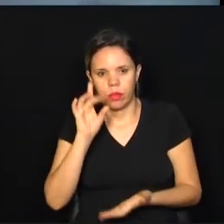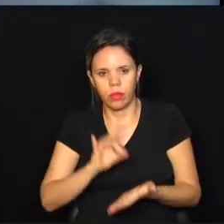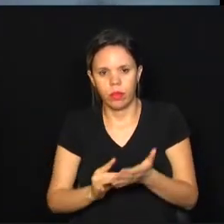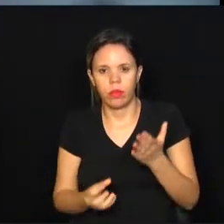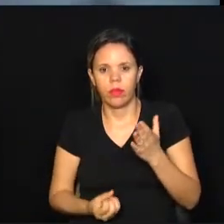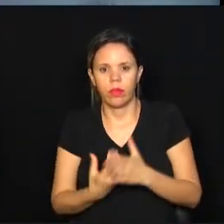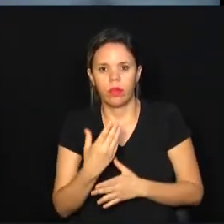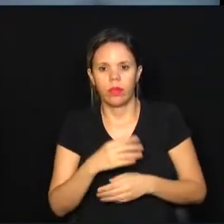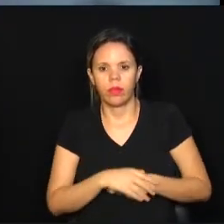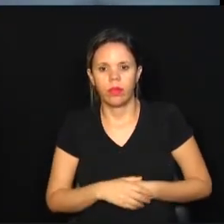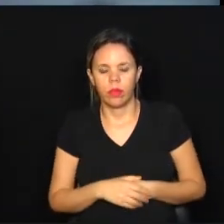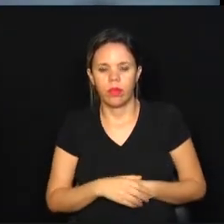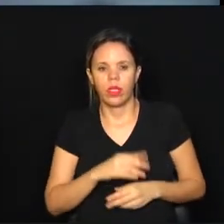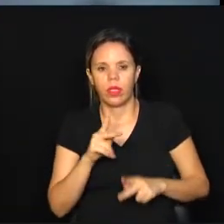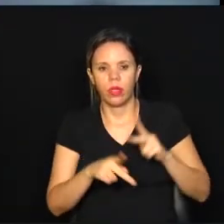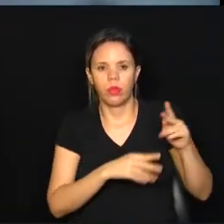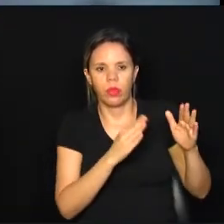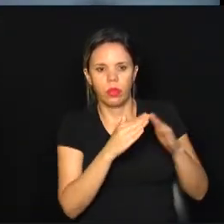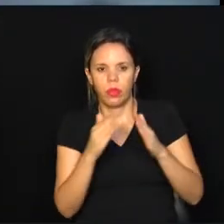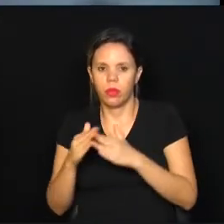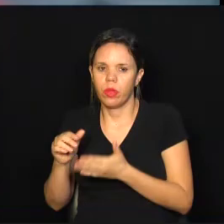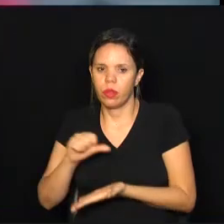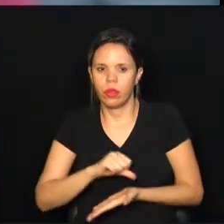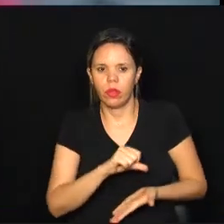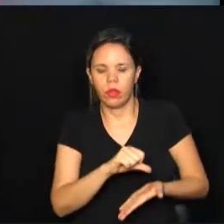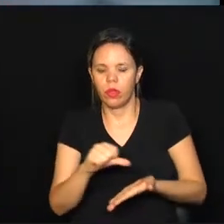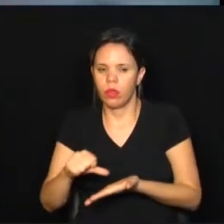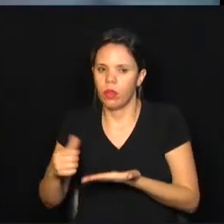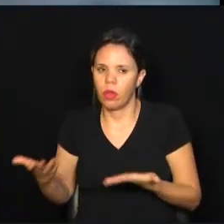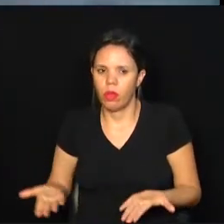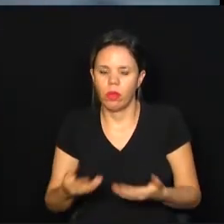fato, os moradores da região, né? E